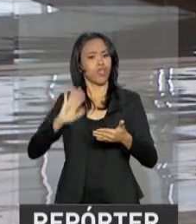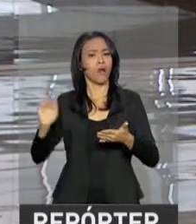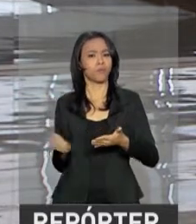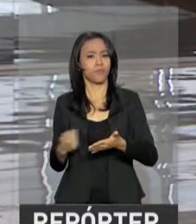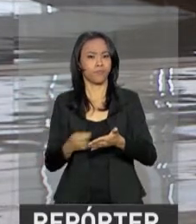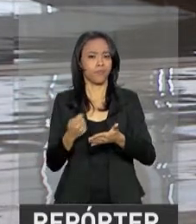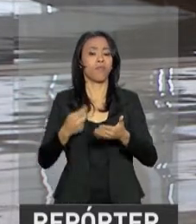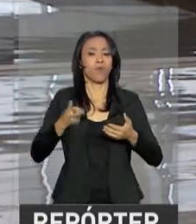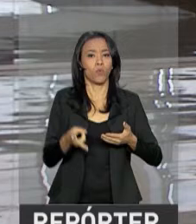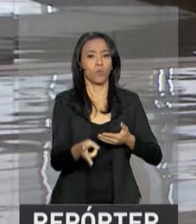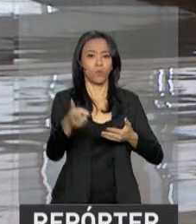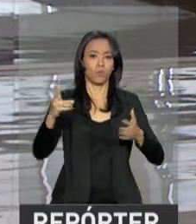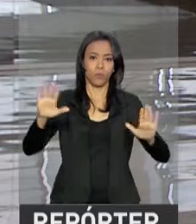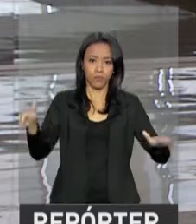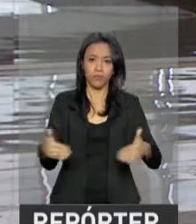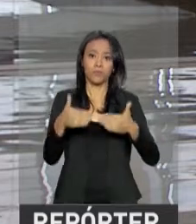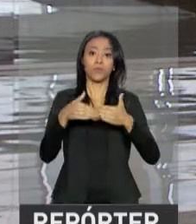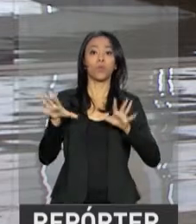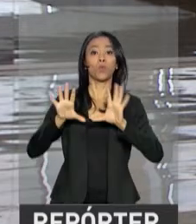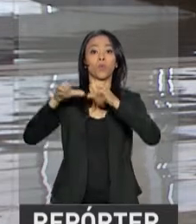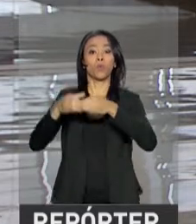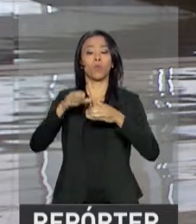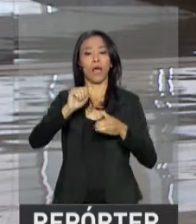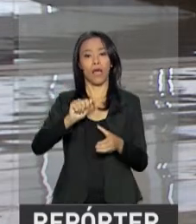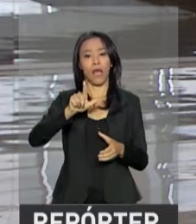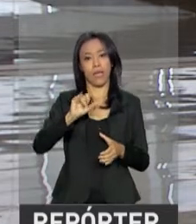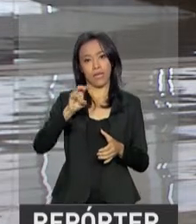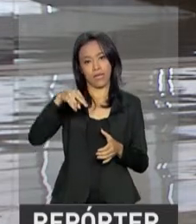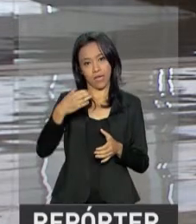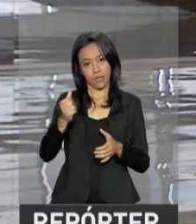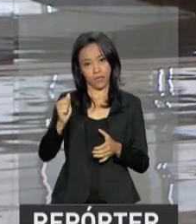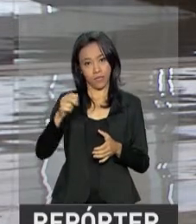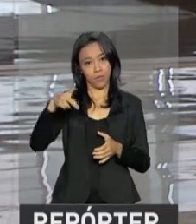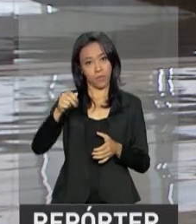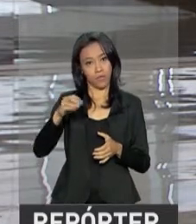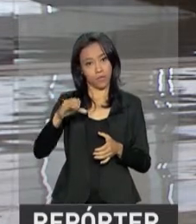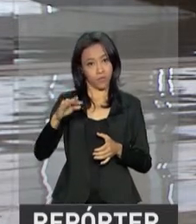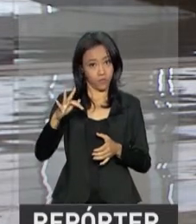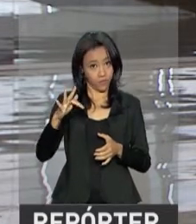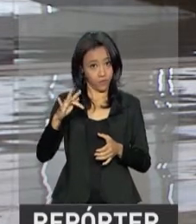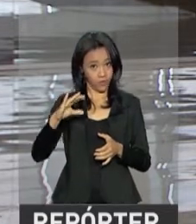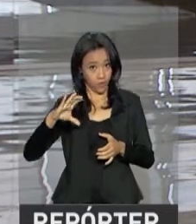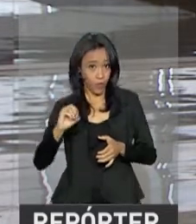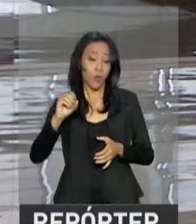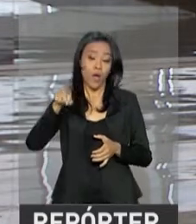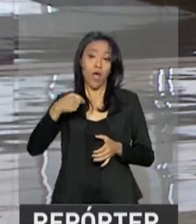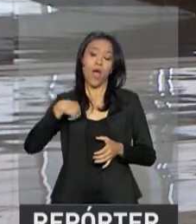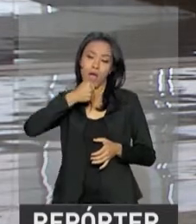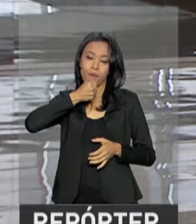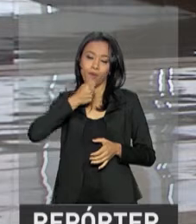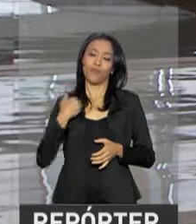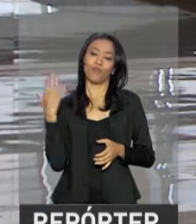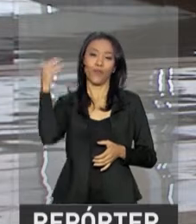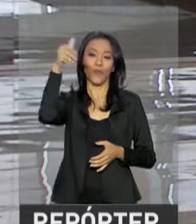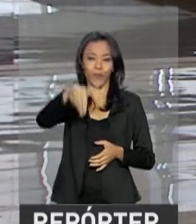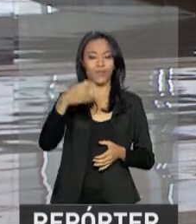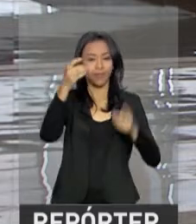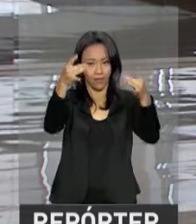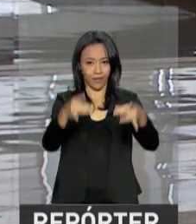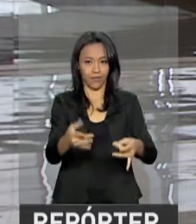com o grupo aliança do pacífico a repórter luana karen acompanhou encontro em assunção e traz mais